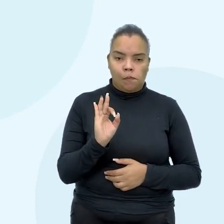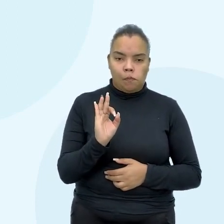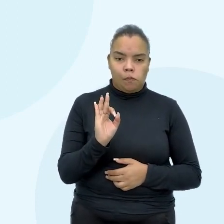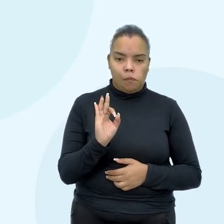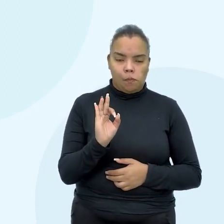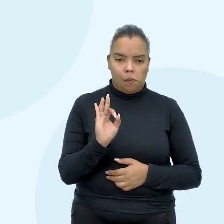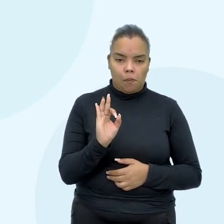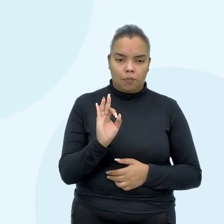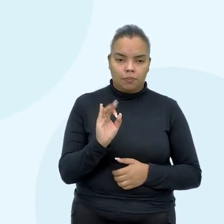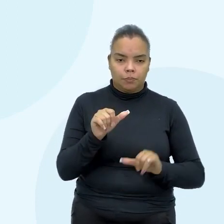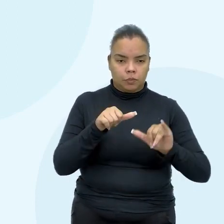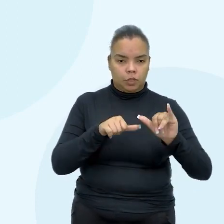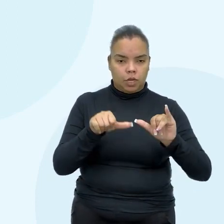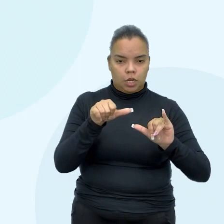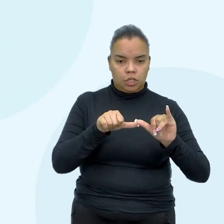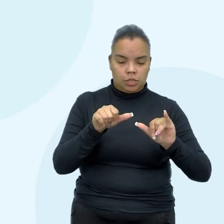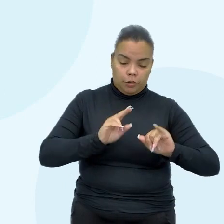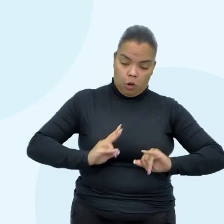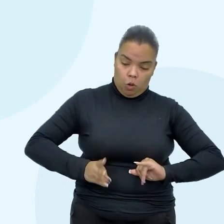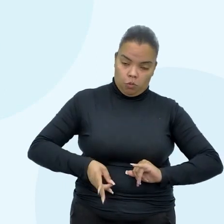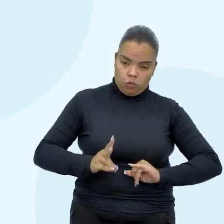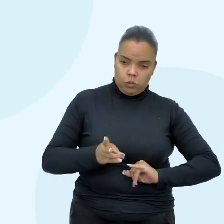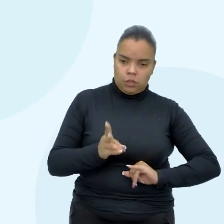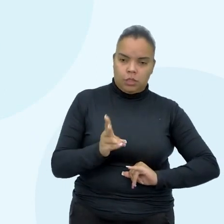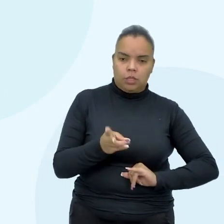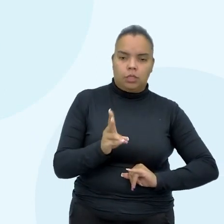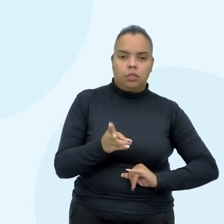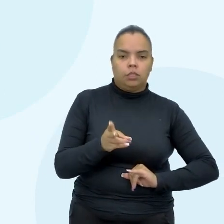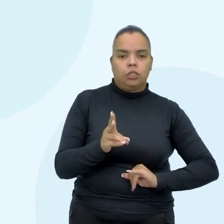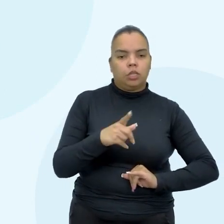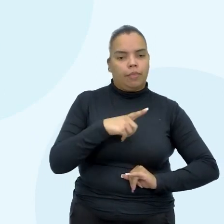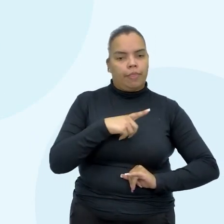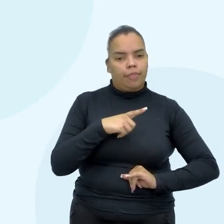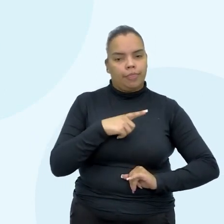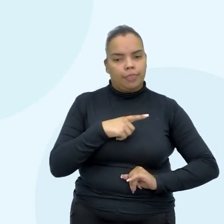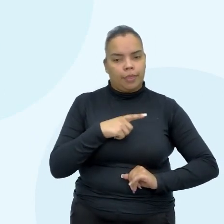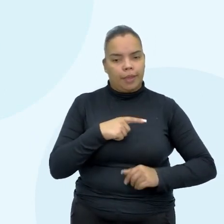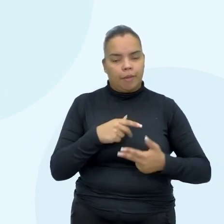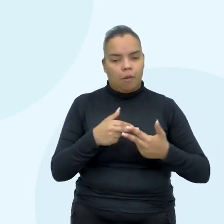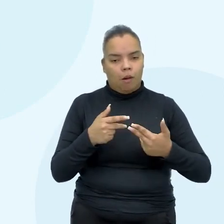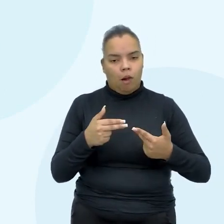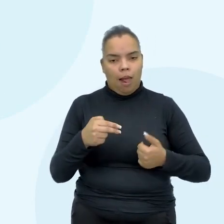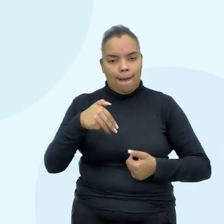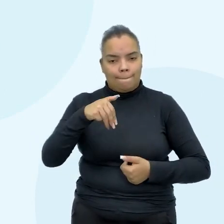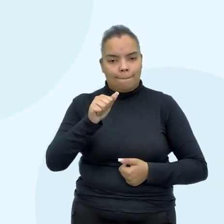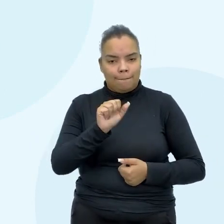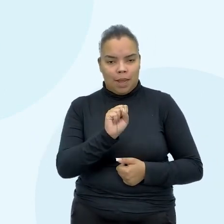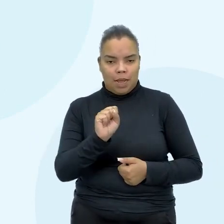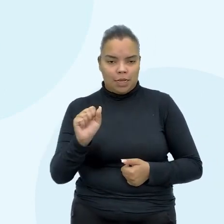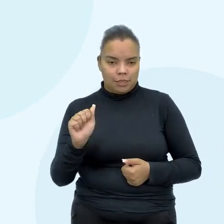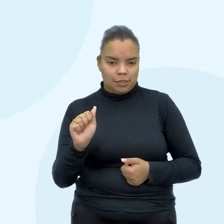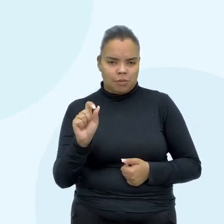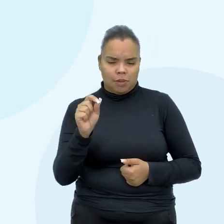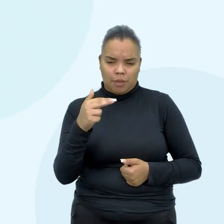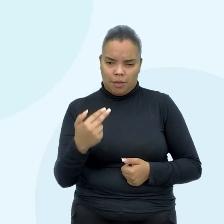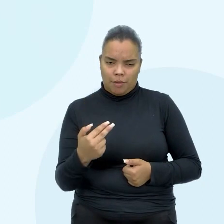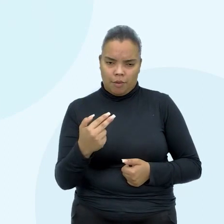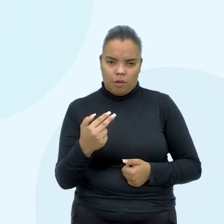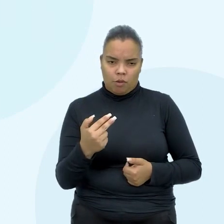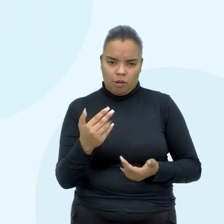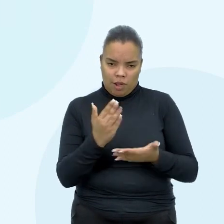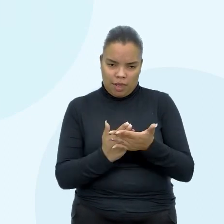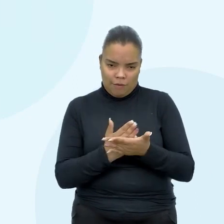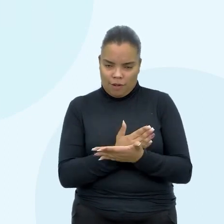de radiação é constante, né? Ou seja, eu tenho uma massa, mas o que vai cair não é a massa, né? A massa não reduz a